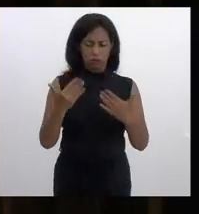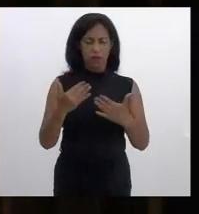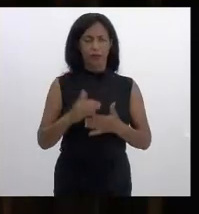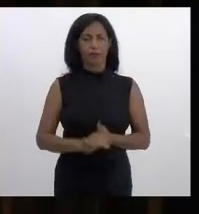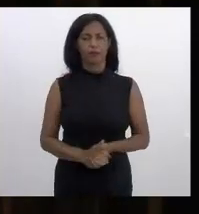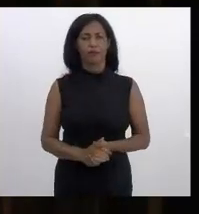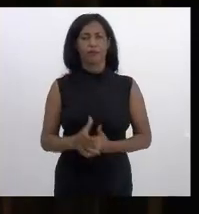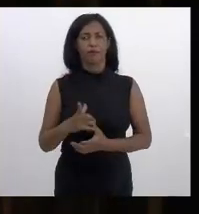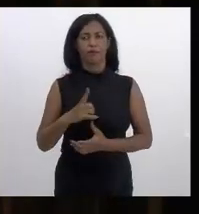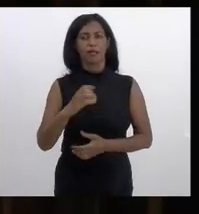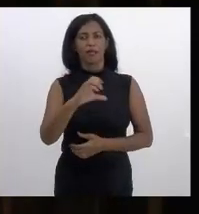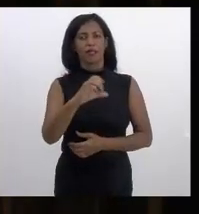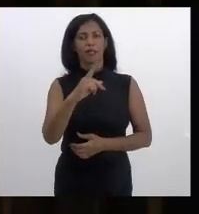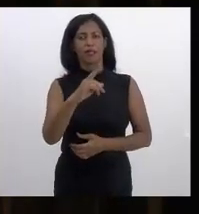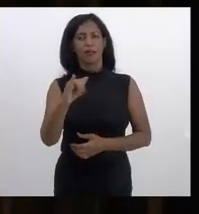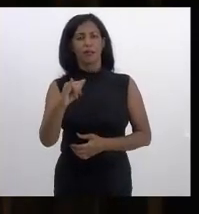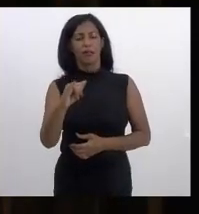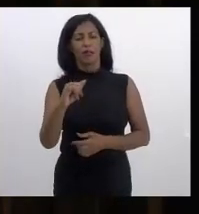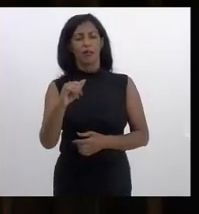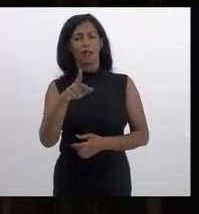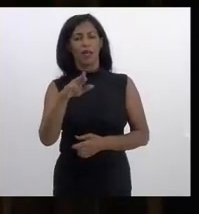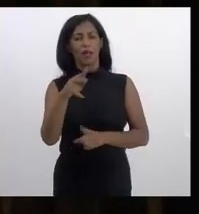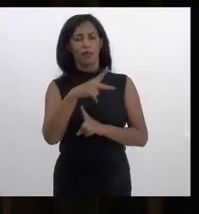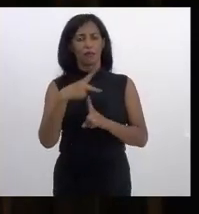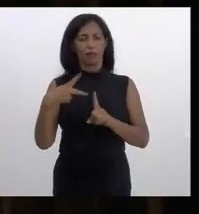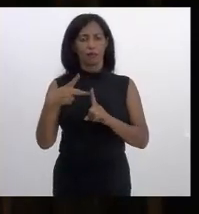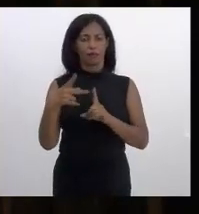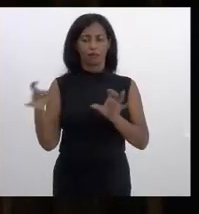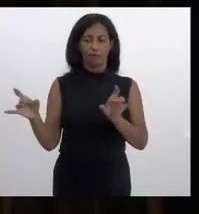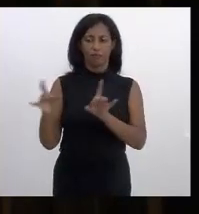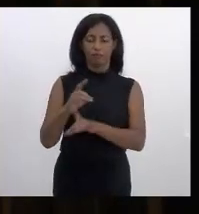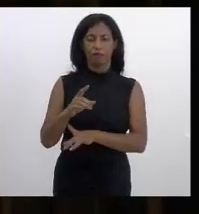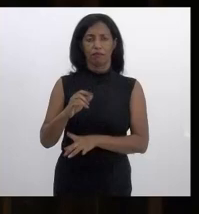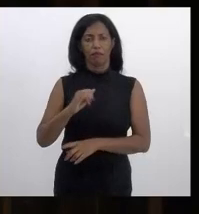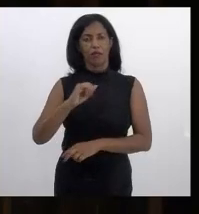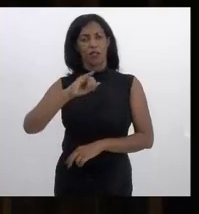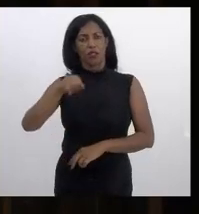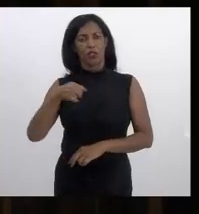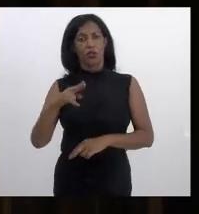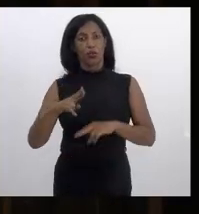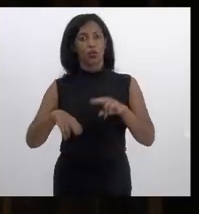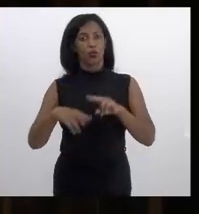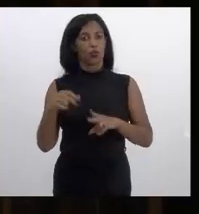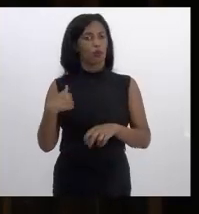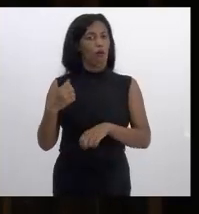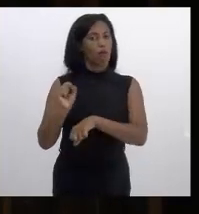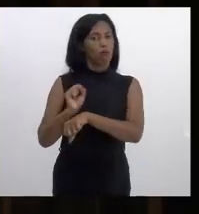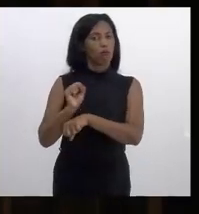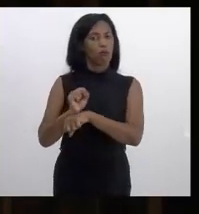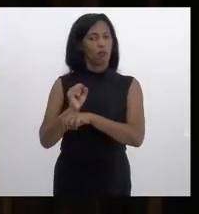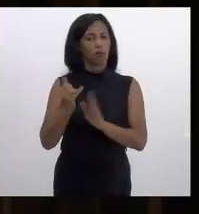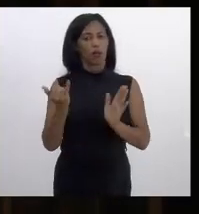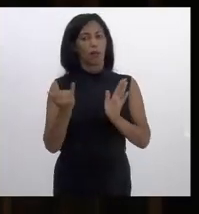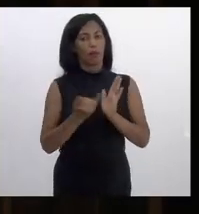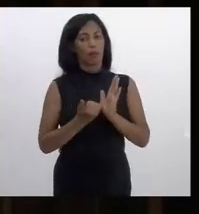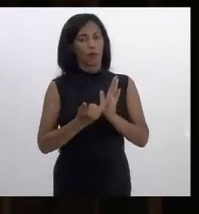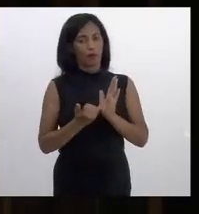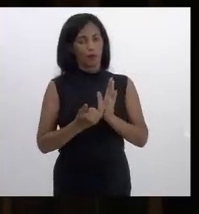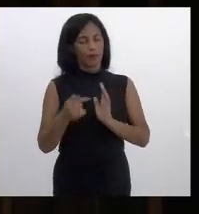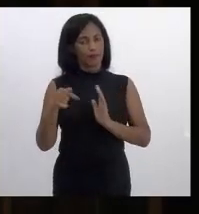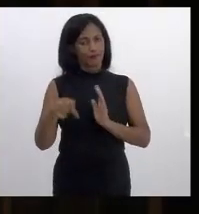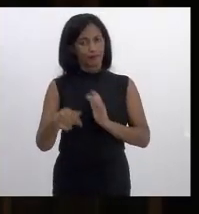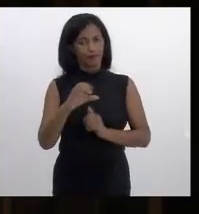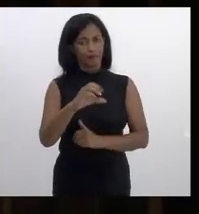que tem a CPI do Rio previdency que tem encerrado em Julho EA gente está aguardando a publicação